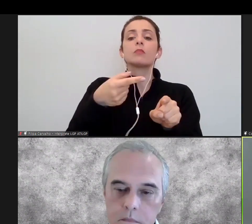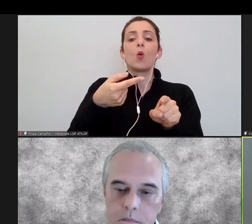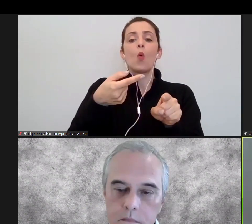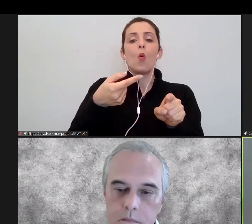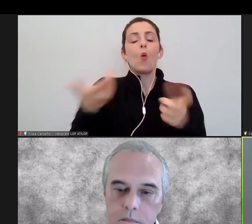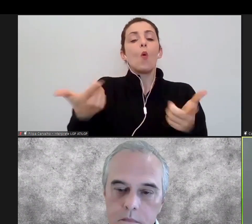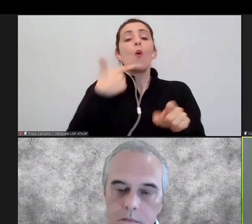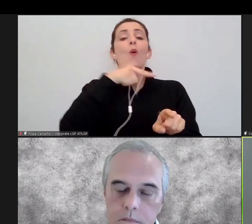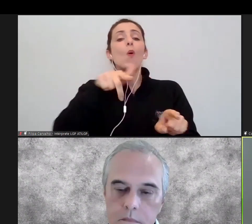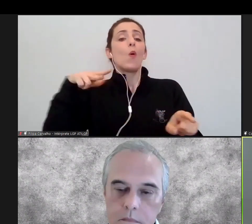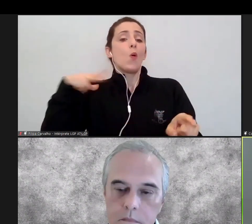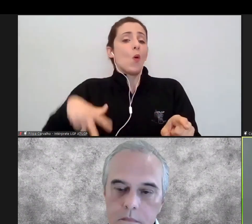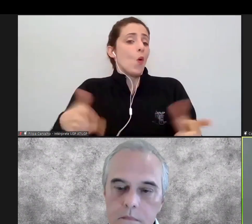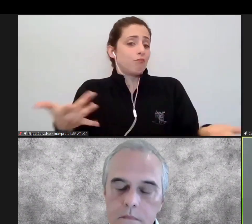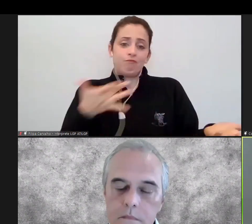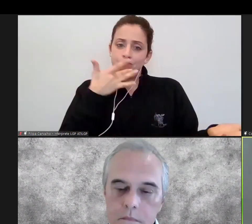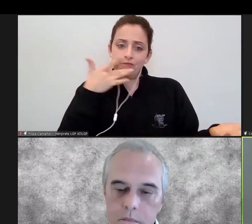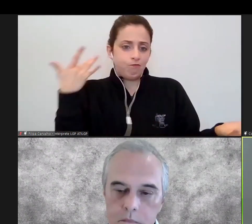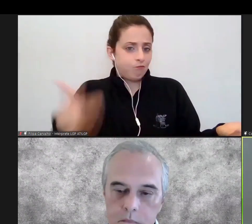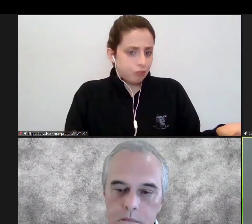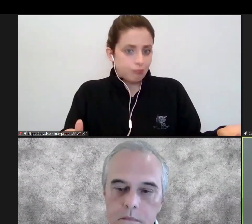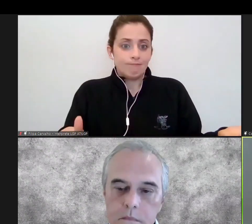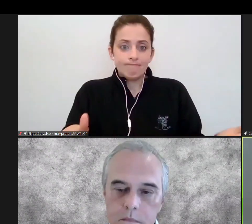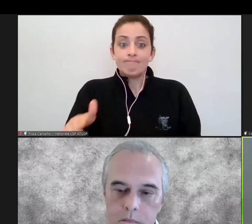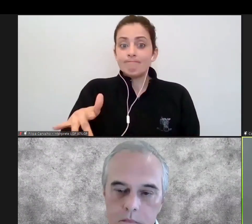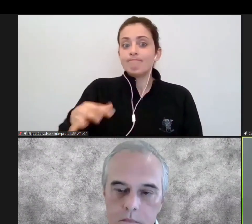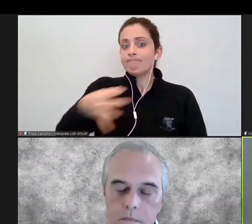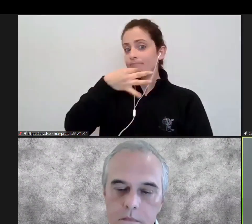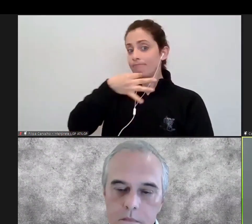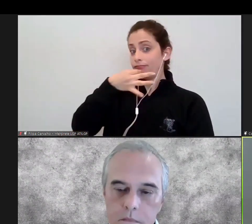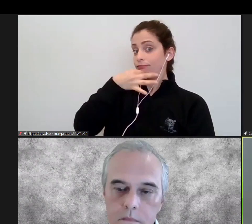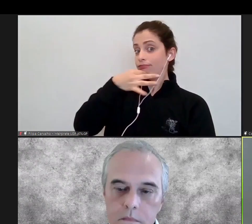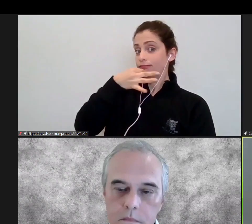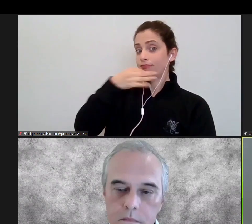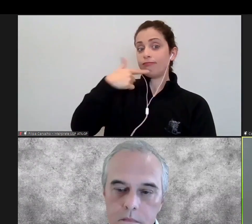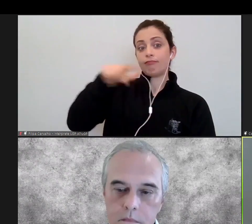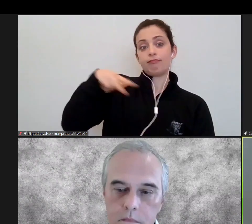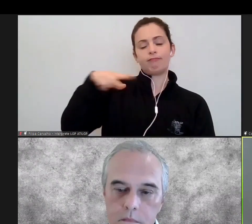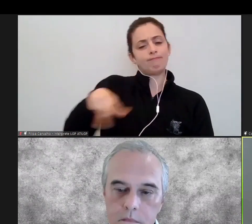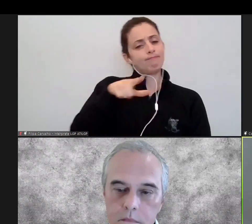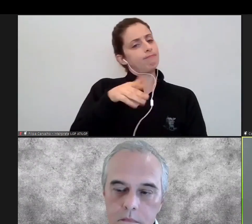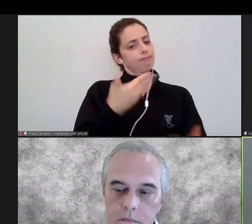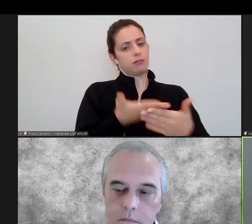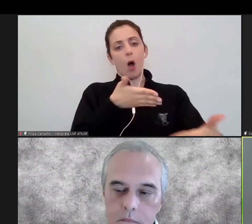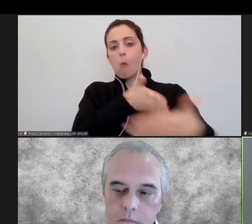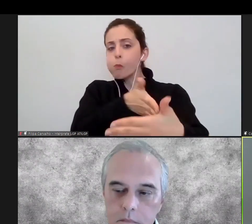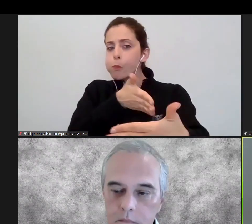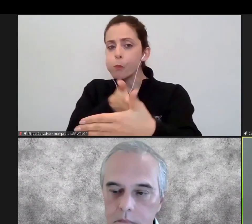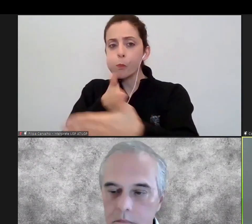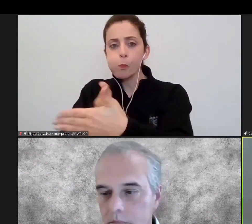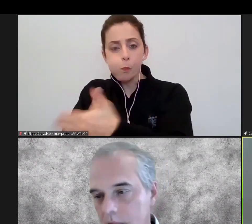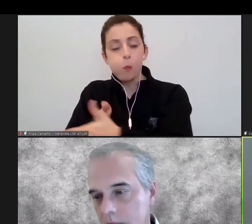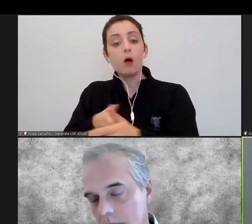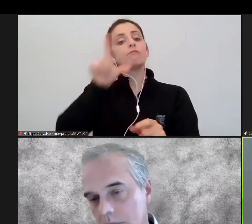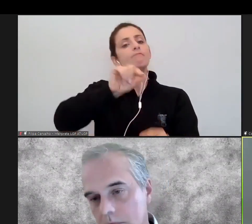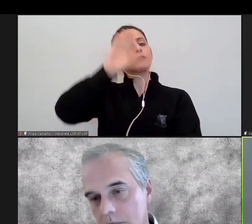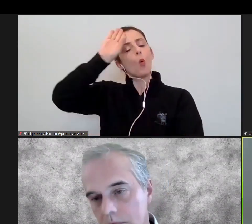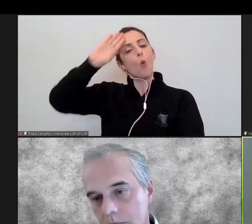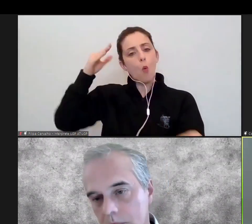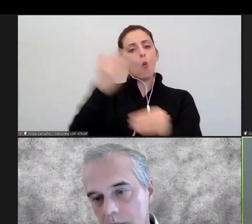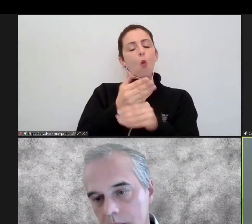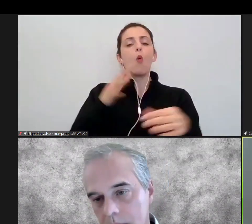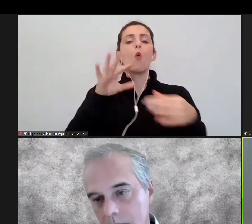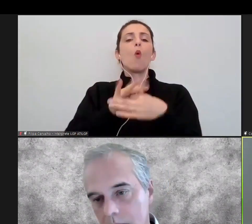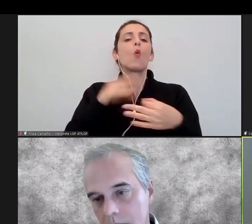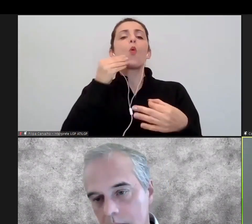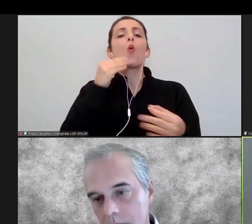da língua portuguesa, que é uma barreira muito grande neste sentido, e depois, por último, os processos de